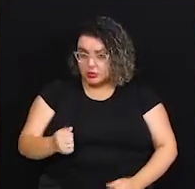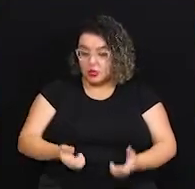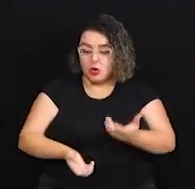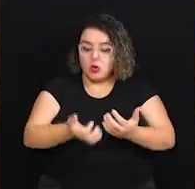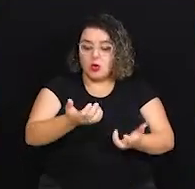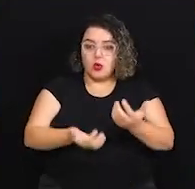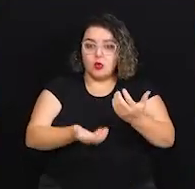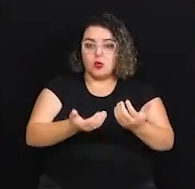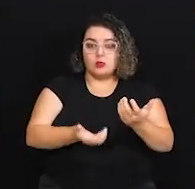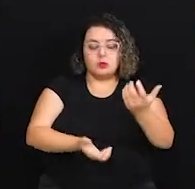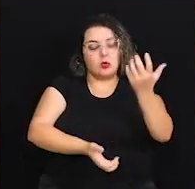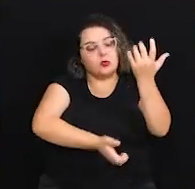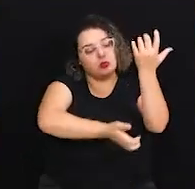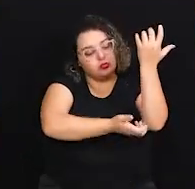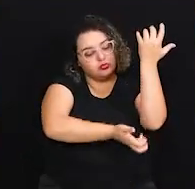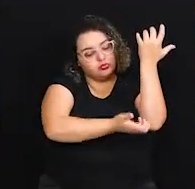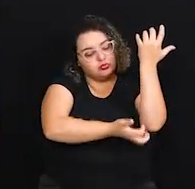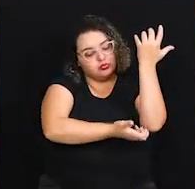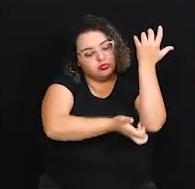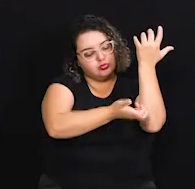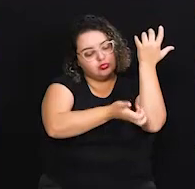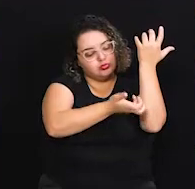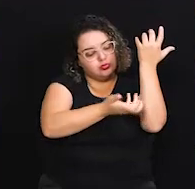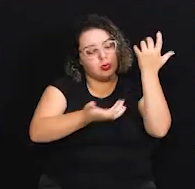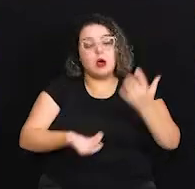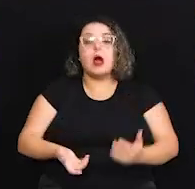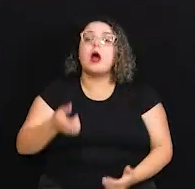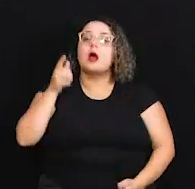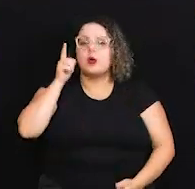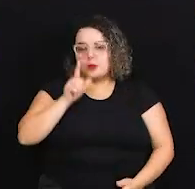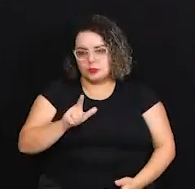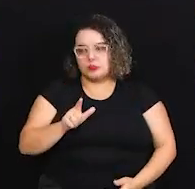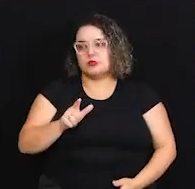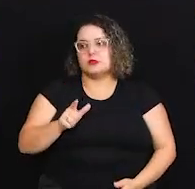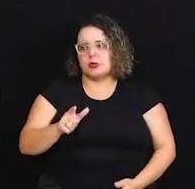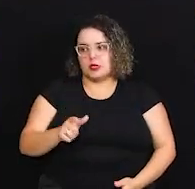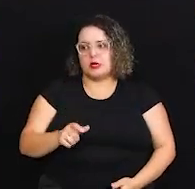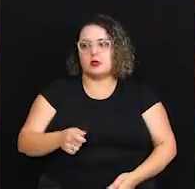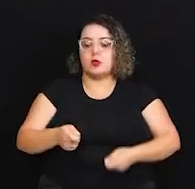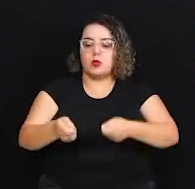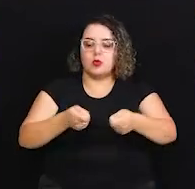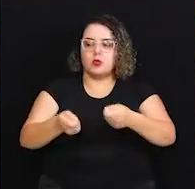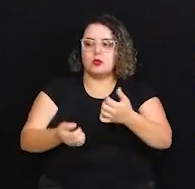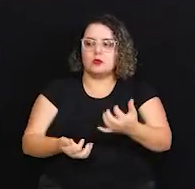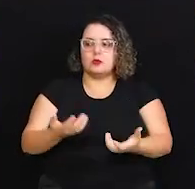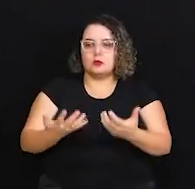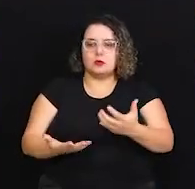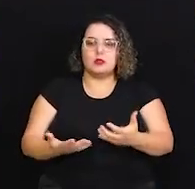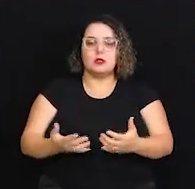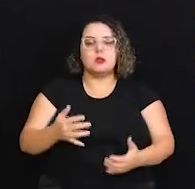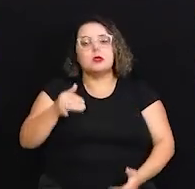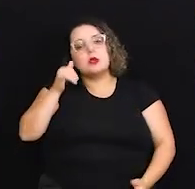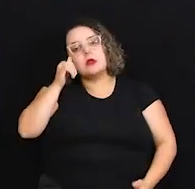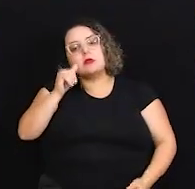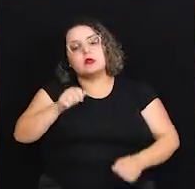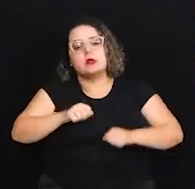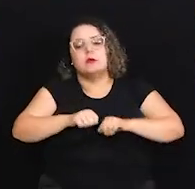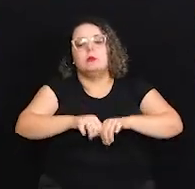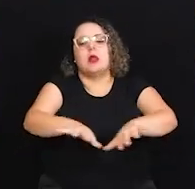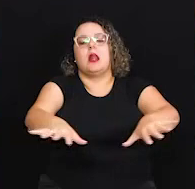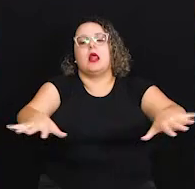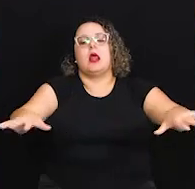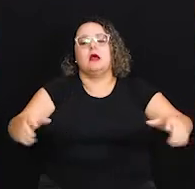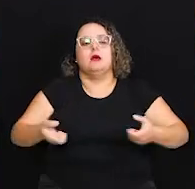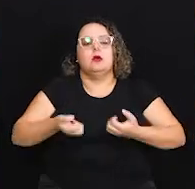de pequena, média proporção. E aí a gente consegue impedir com que o fogo ganhe grandes proporções e com isso,